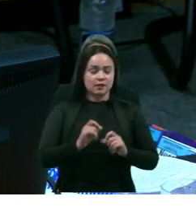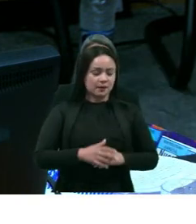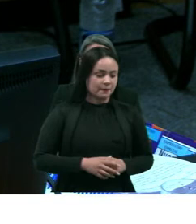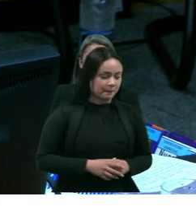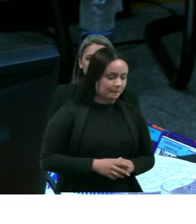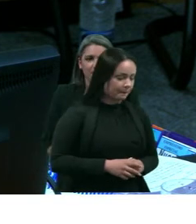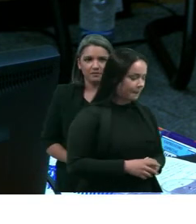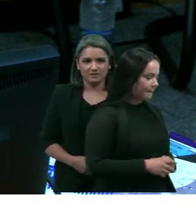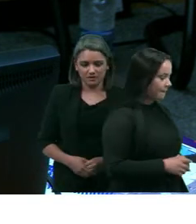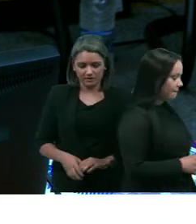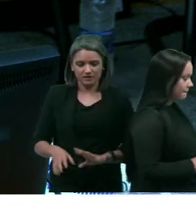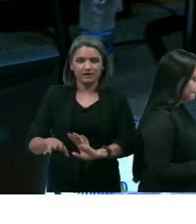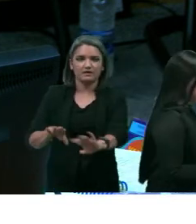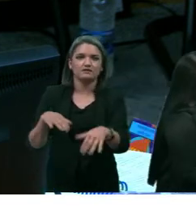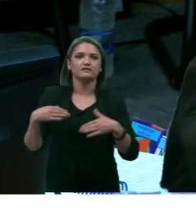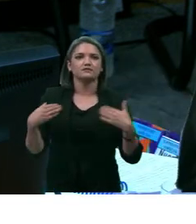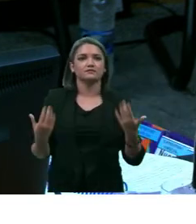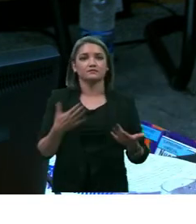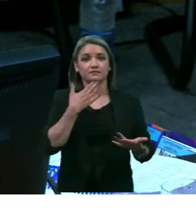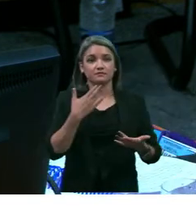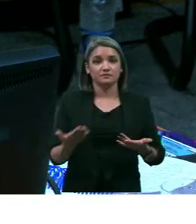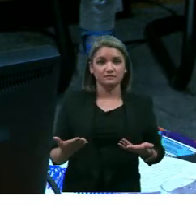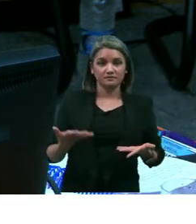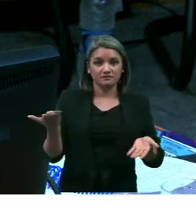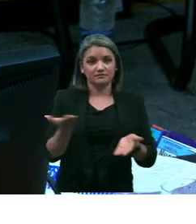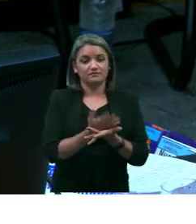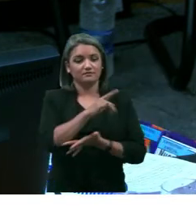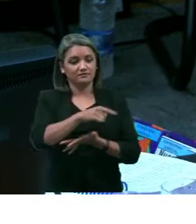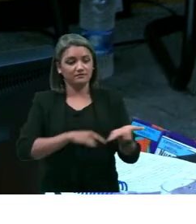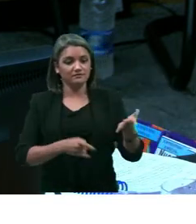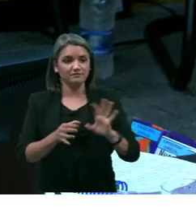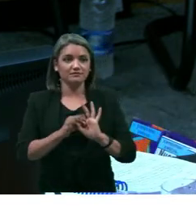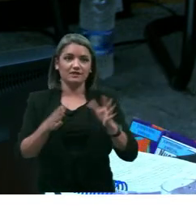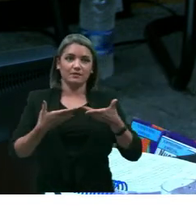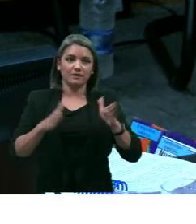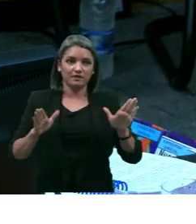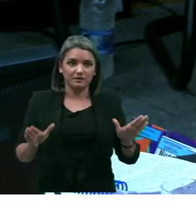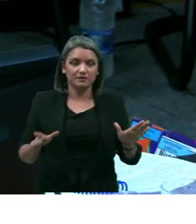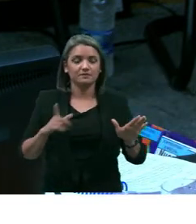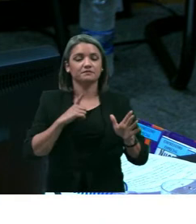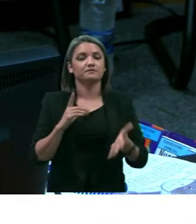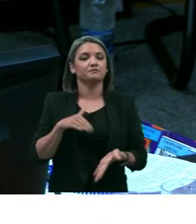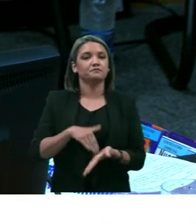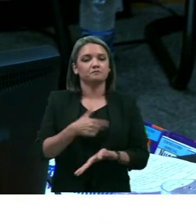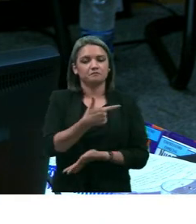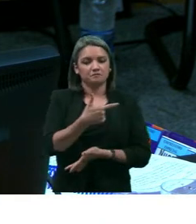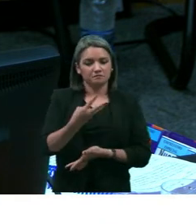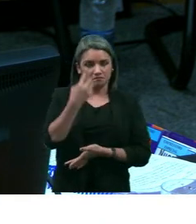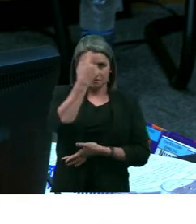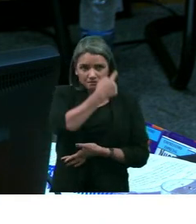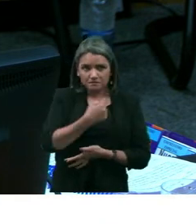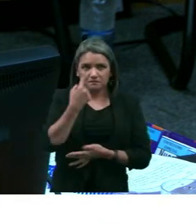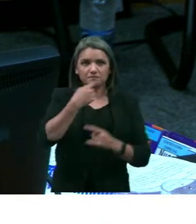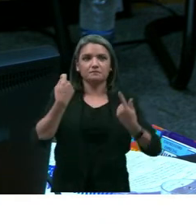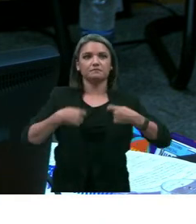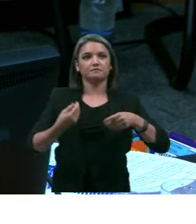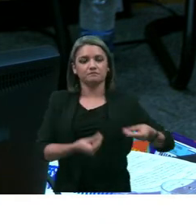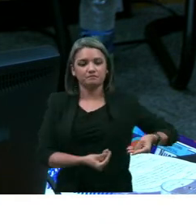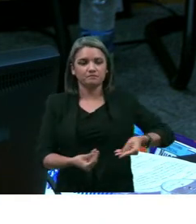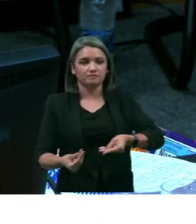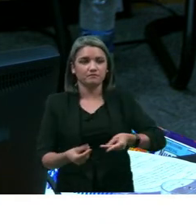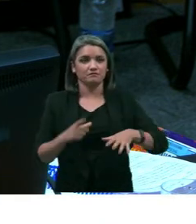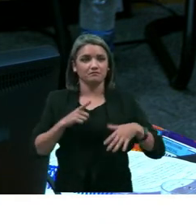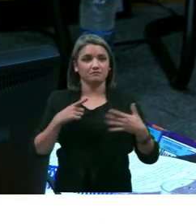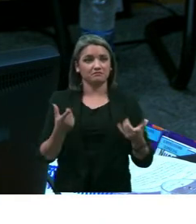expedição e o cumprimento de alvará de soltura deverão ocorrer no prazo máximo de 24 horas. O descaso sistêmico com